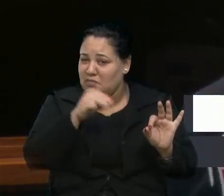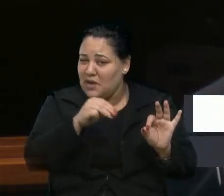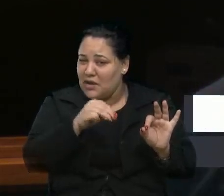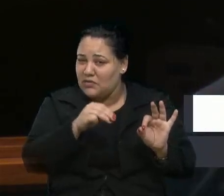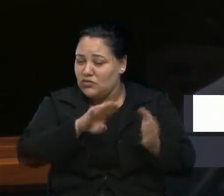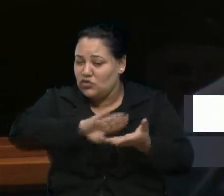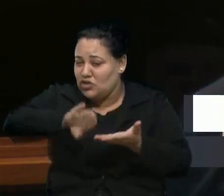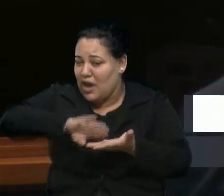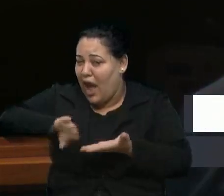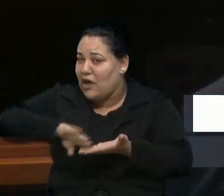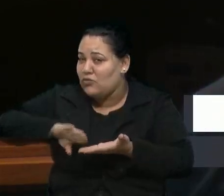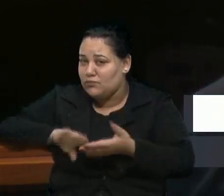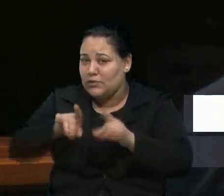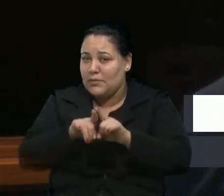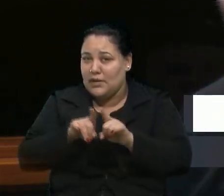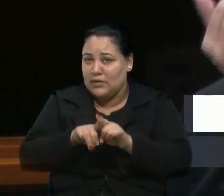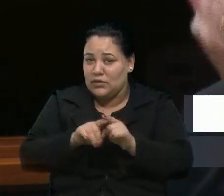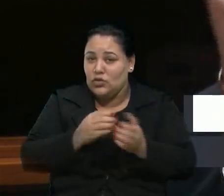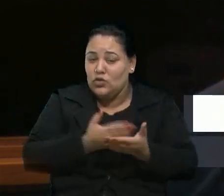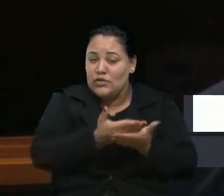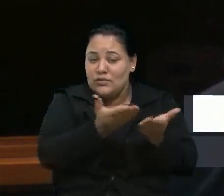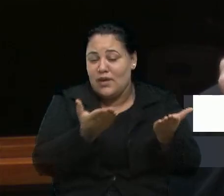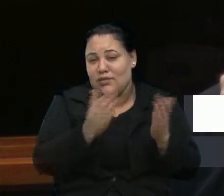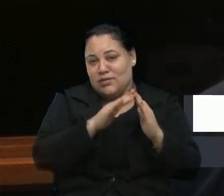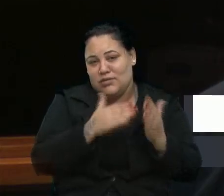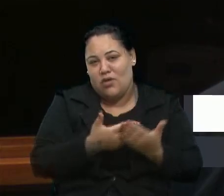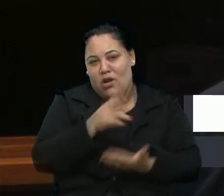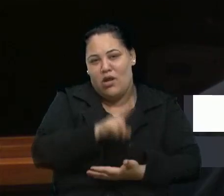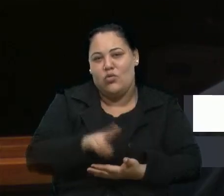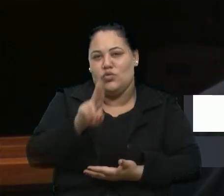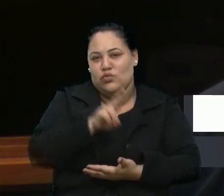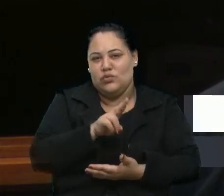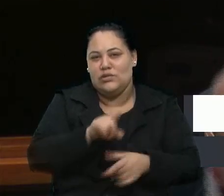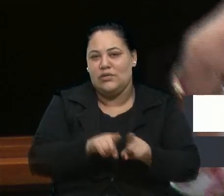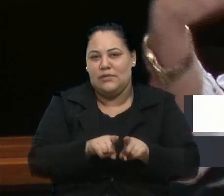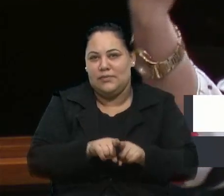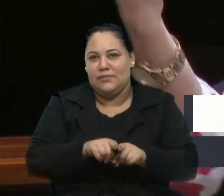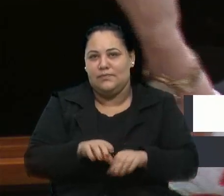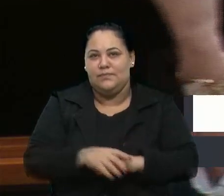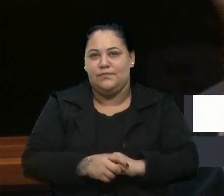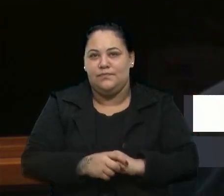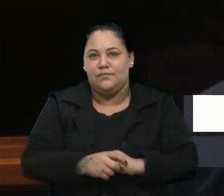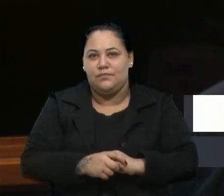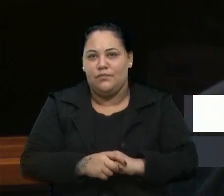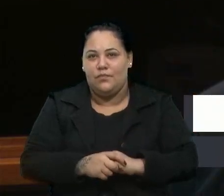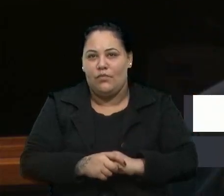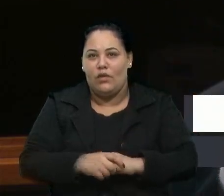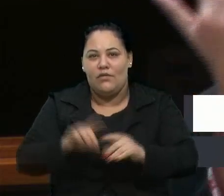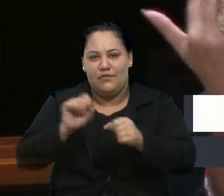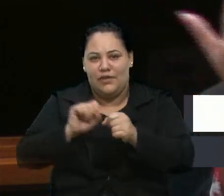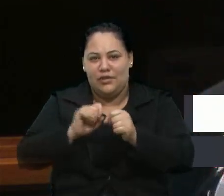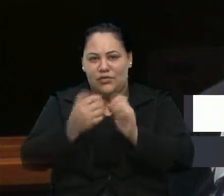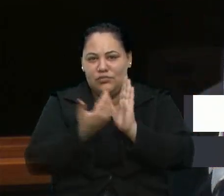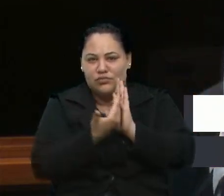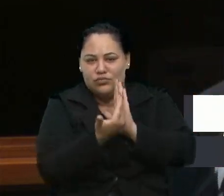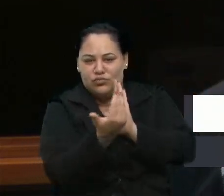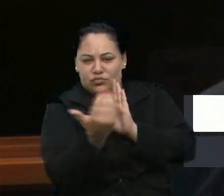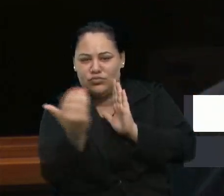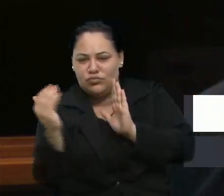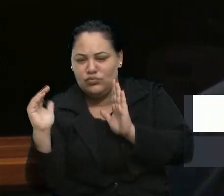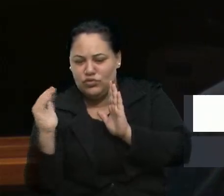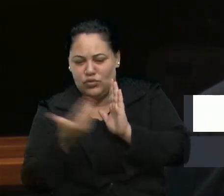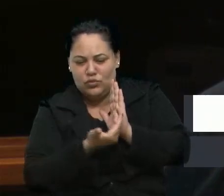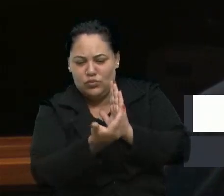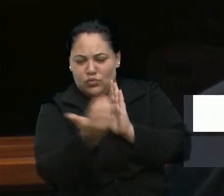3, 4 metros do espaço que a escola utilizava. Feito, inclusive, uma contenção ali,